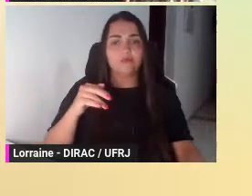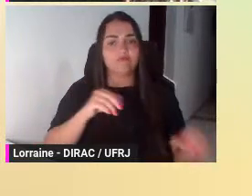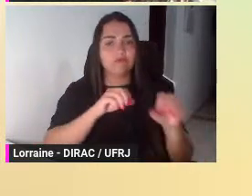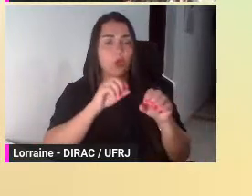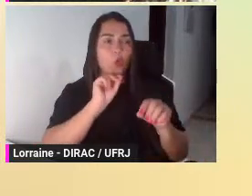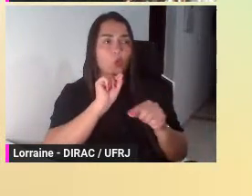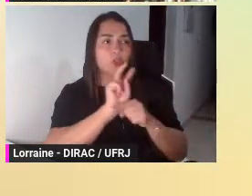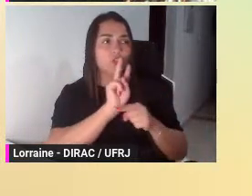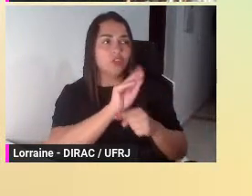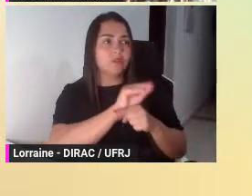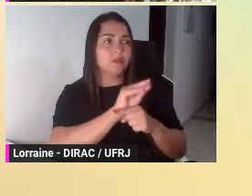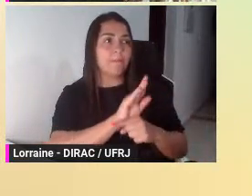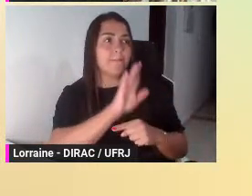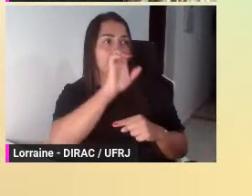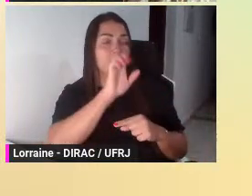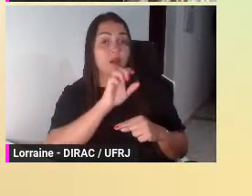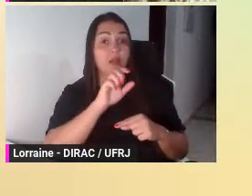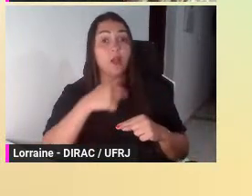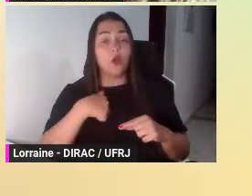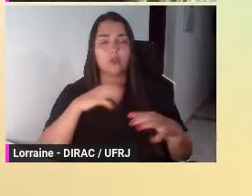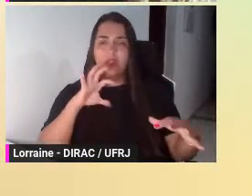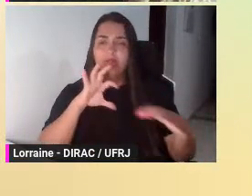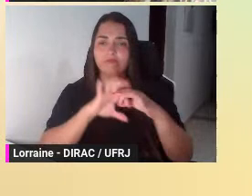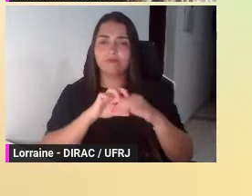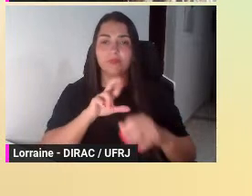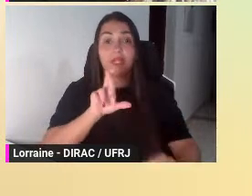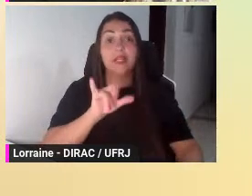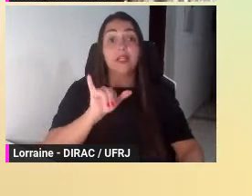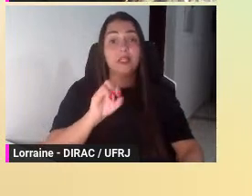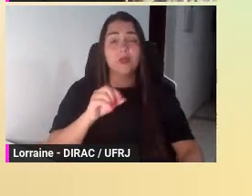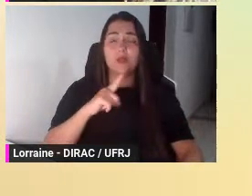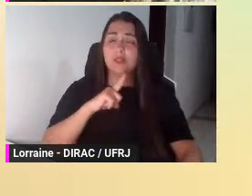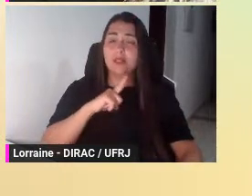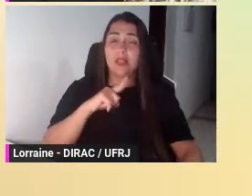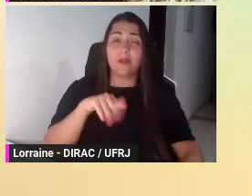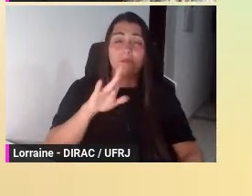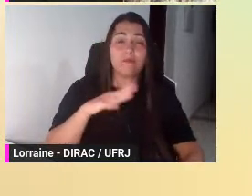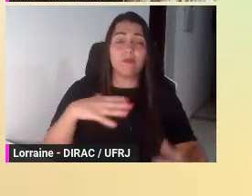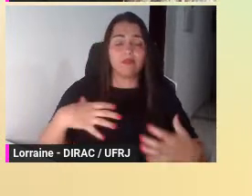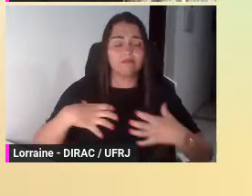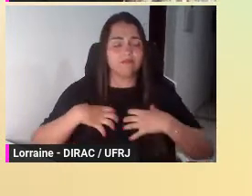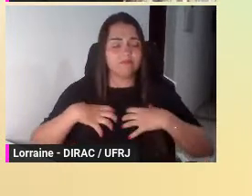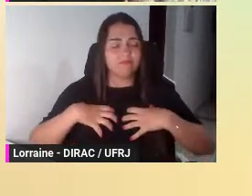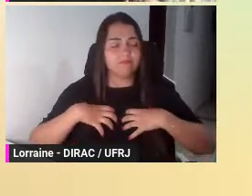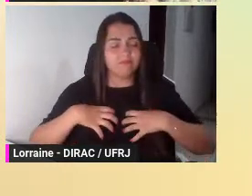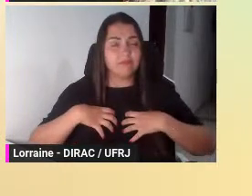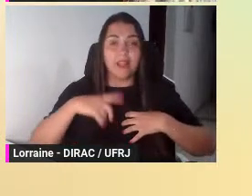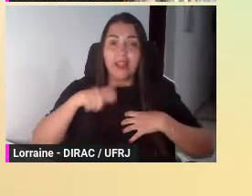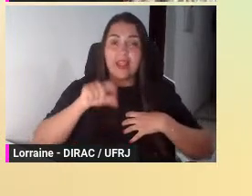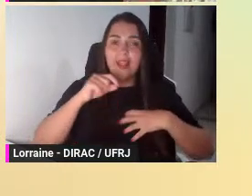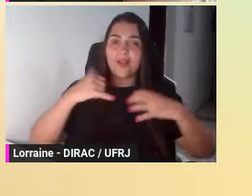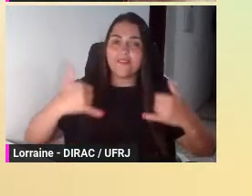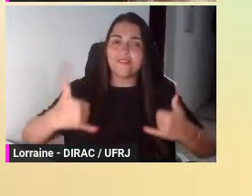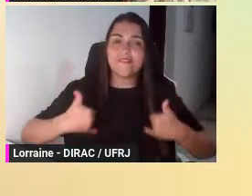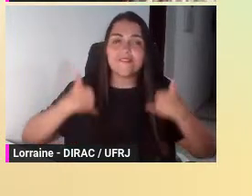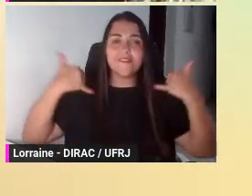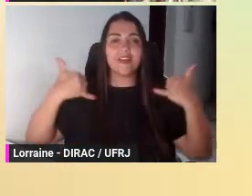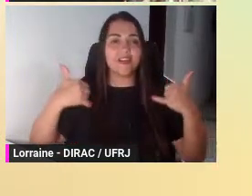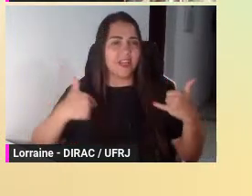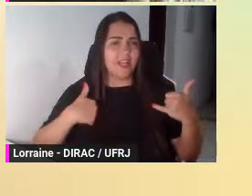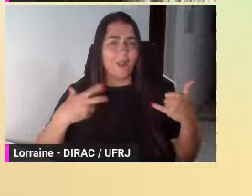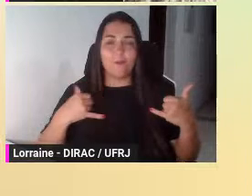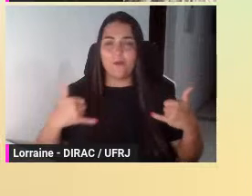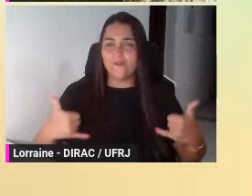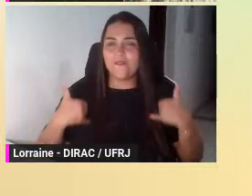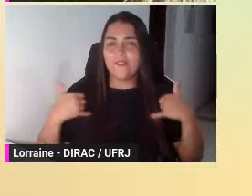Rio de Janeiro. Eu nasci no Rio de Janeiro. E uma das interseções que eu mais percebo em mim é a questão das festas. Eu sou uma pessoa que eu sou muito